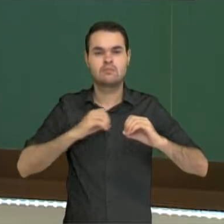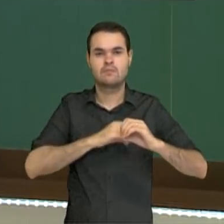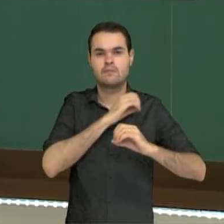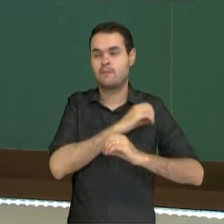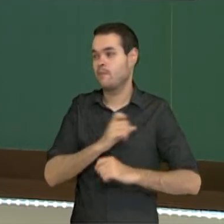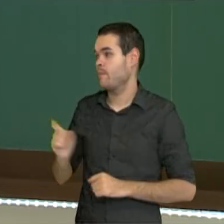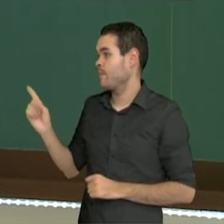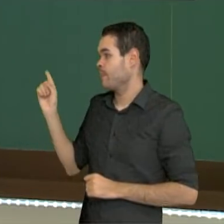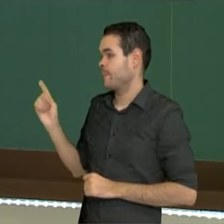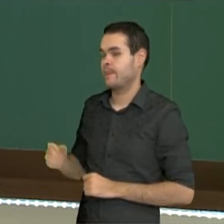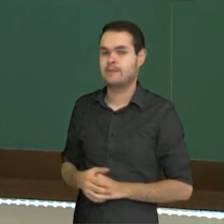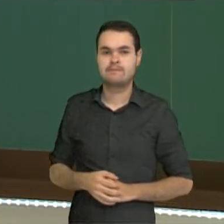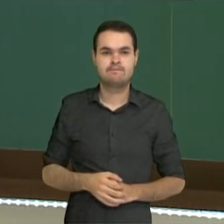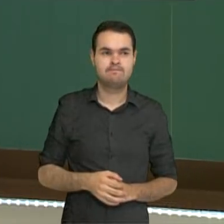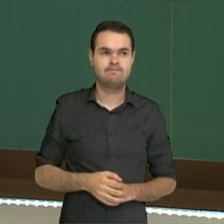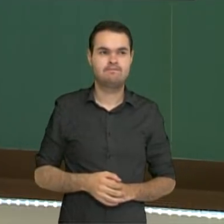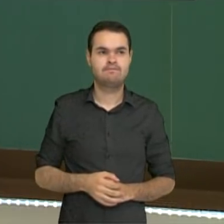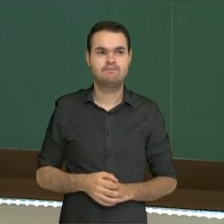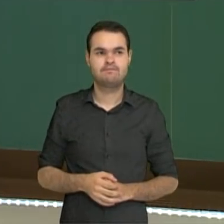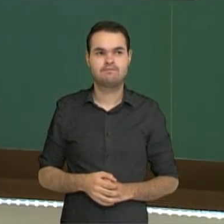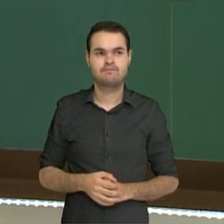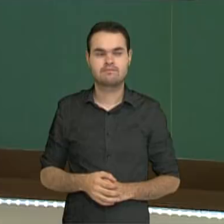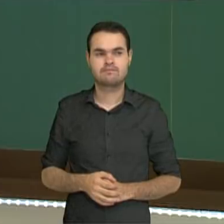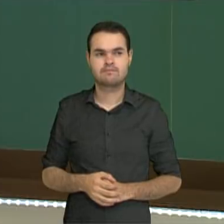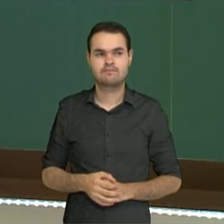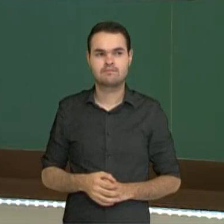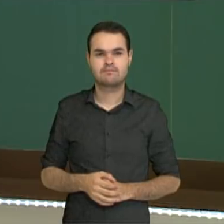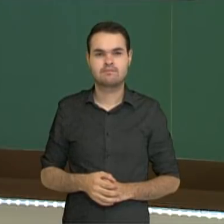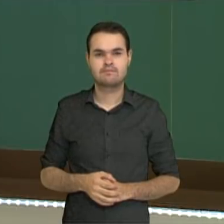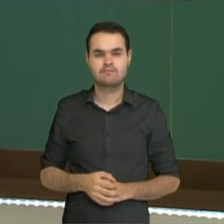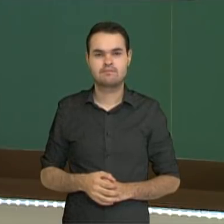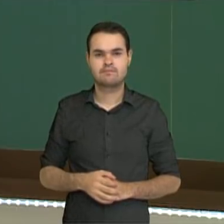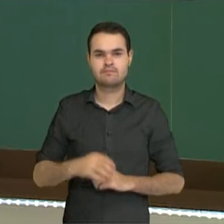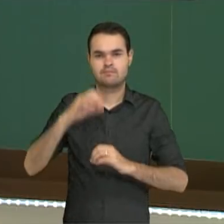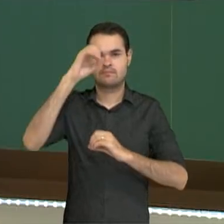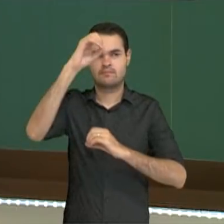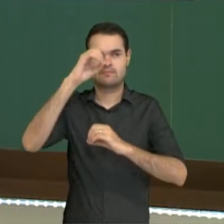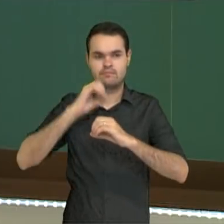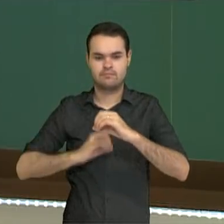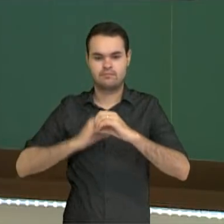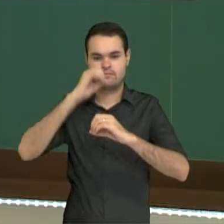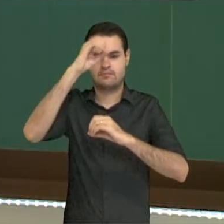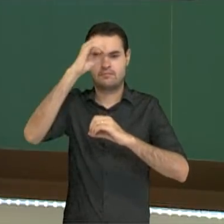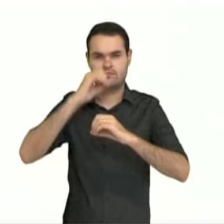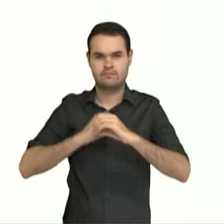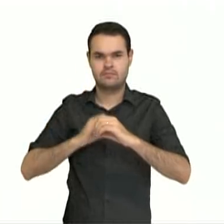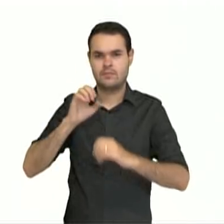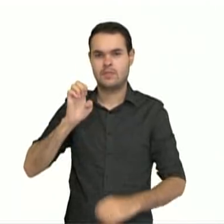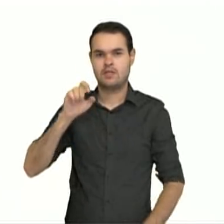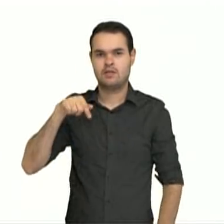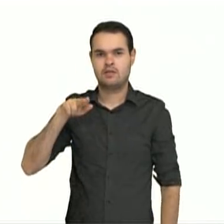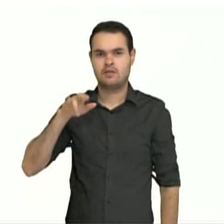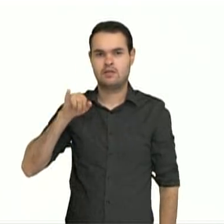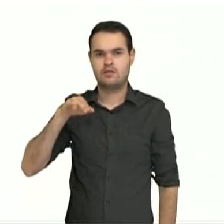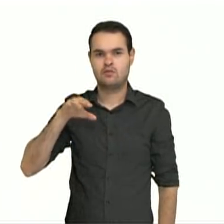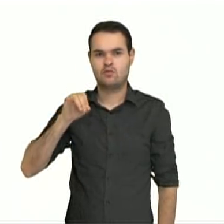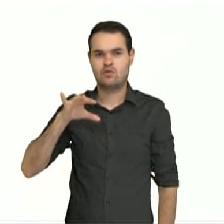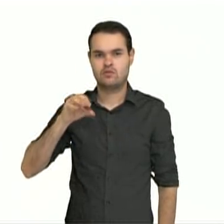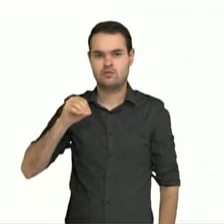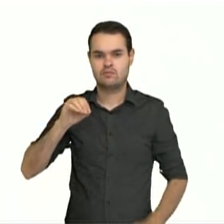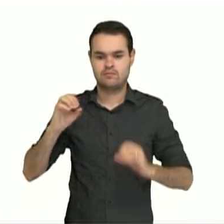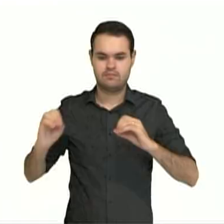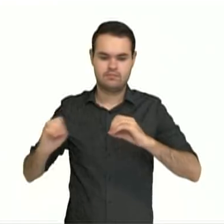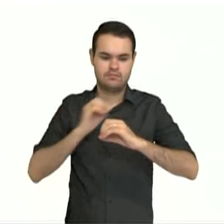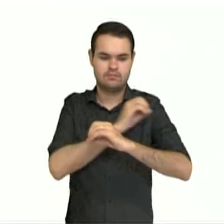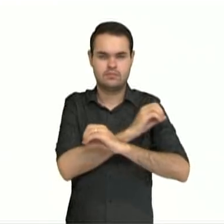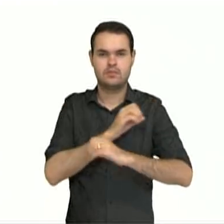ali do movimento de translação, que são chamados de equinócios e solstícios. Os equinócios